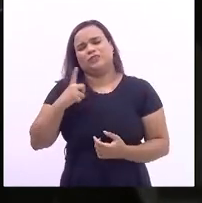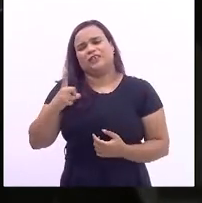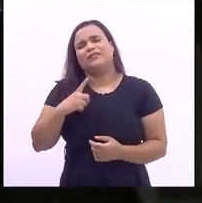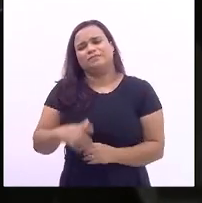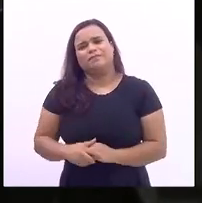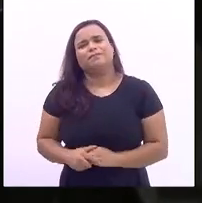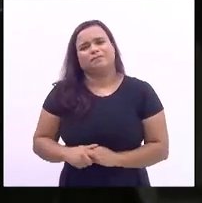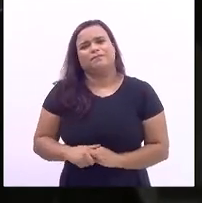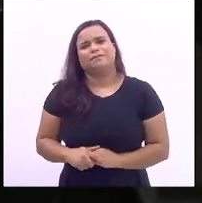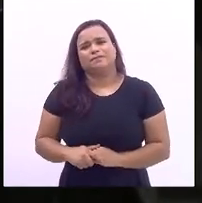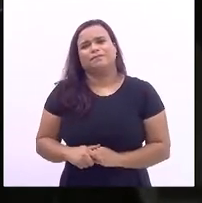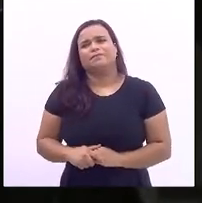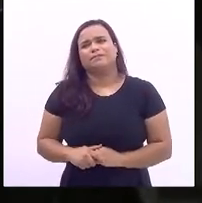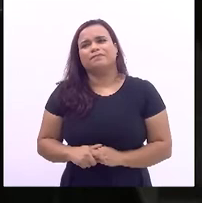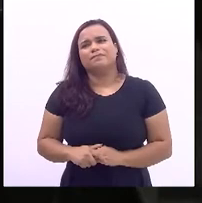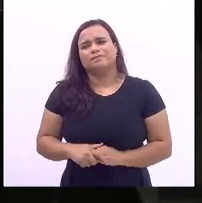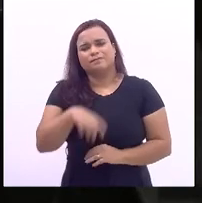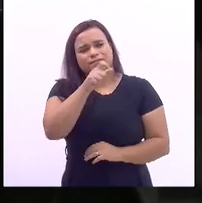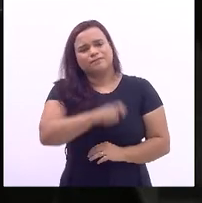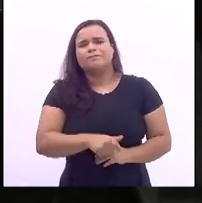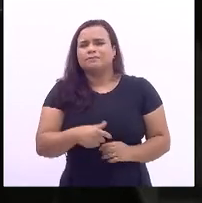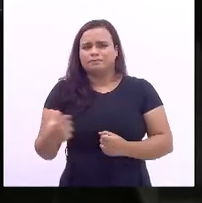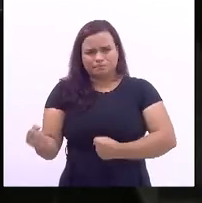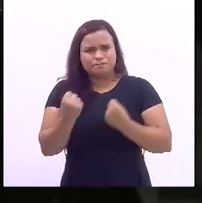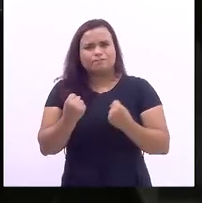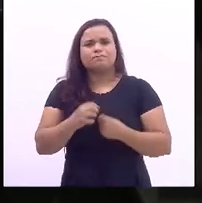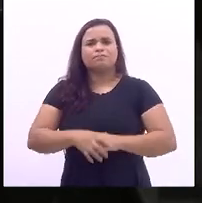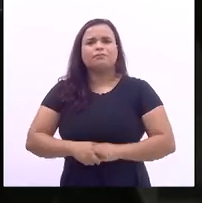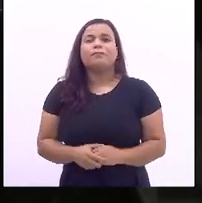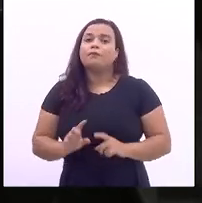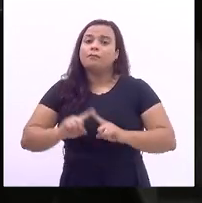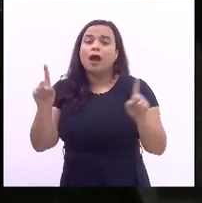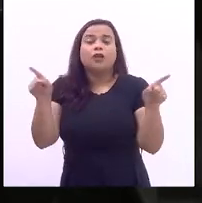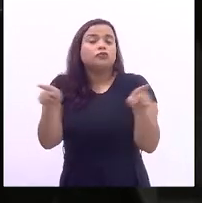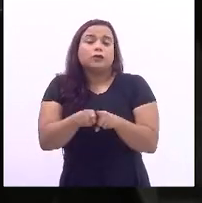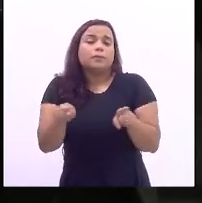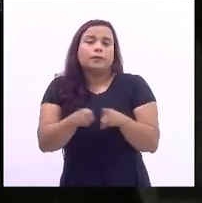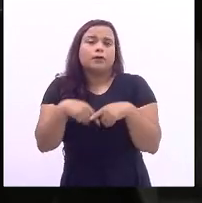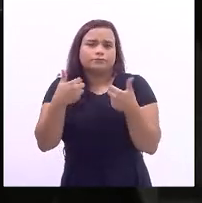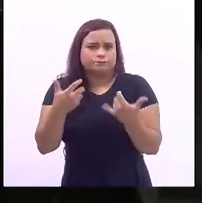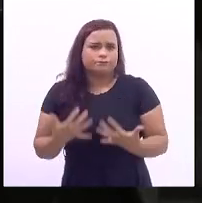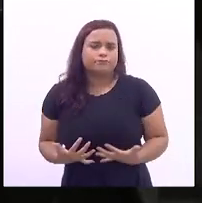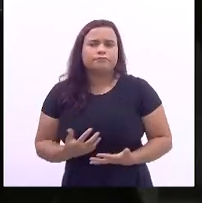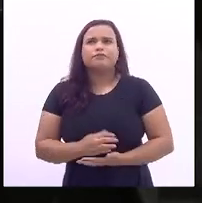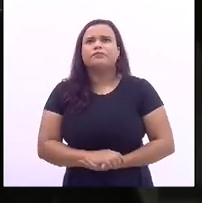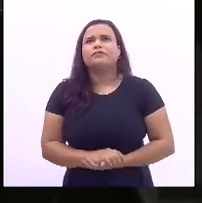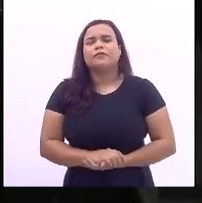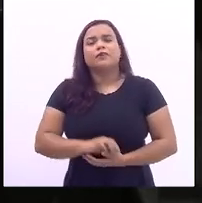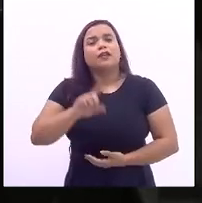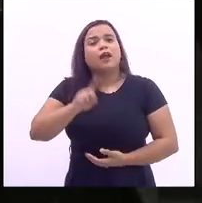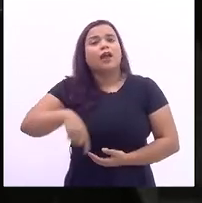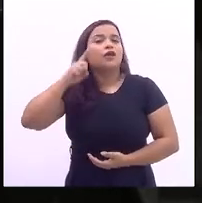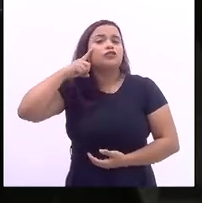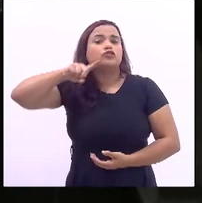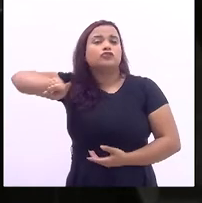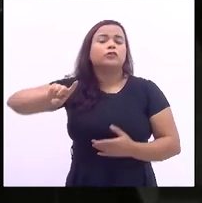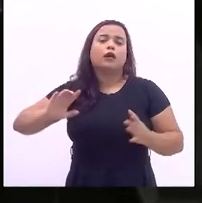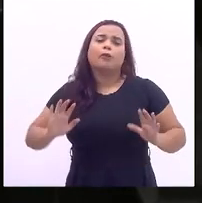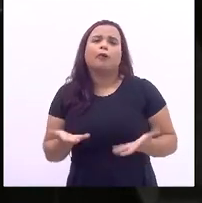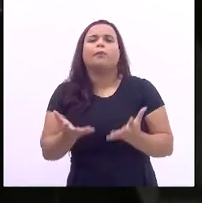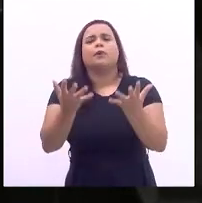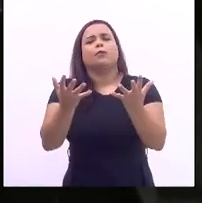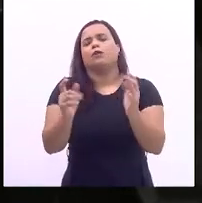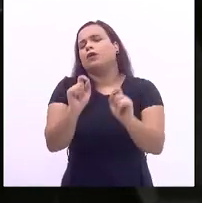dessa envergadura mas ao mesmo tempo é dia de comemorar